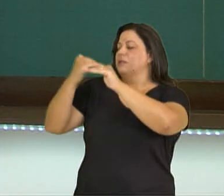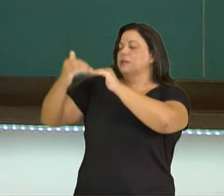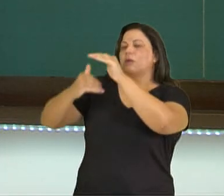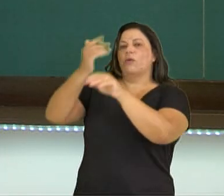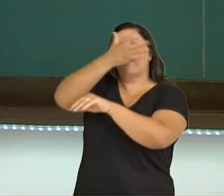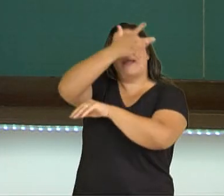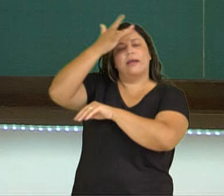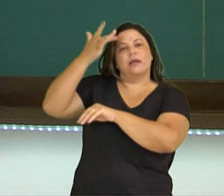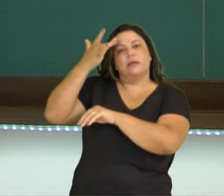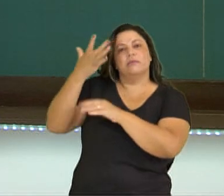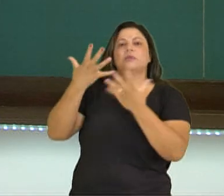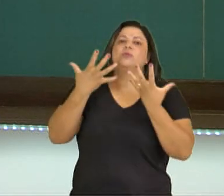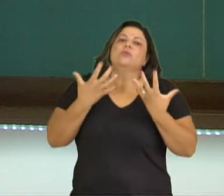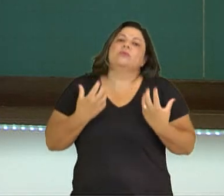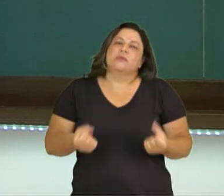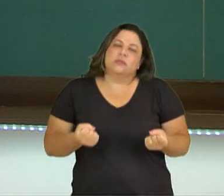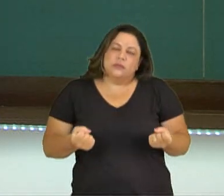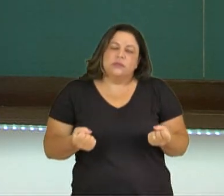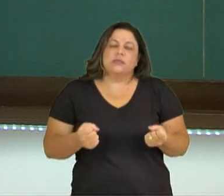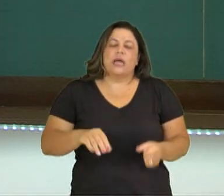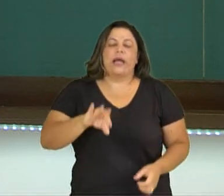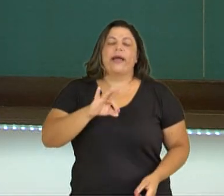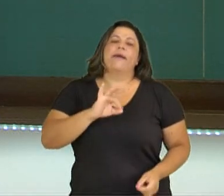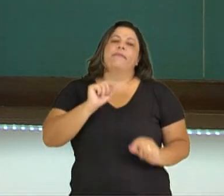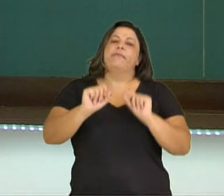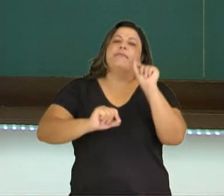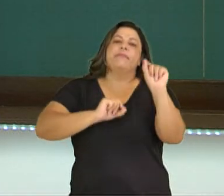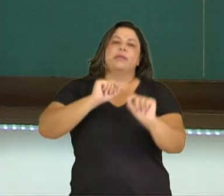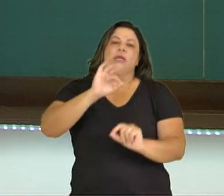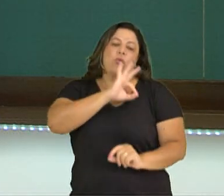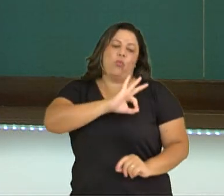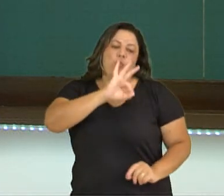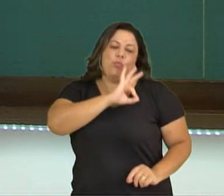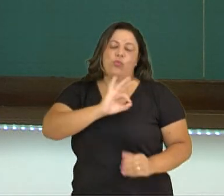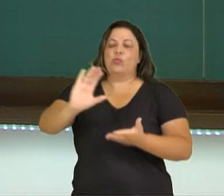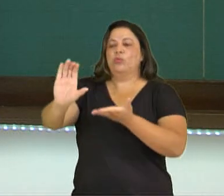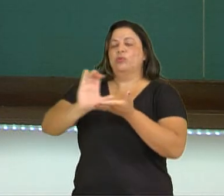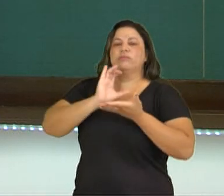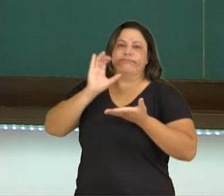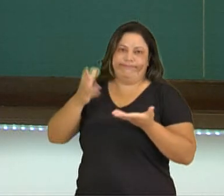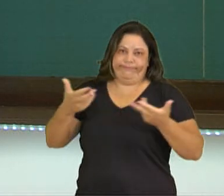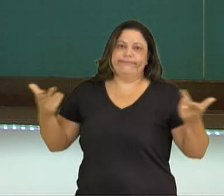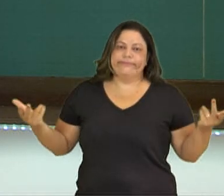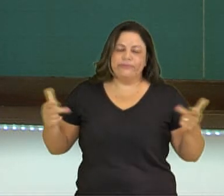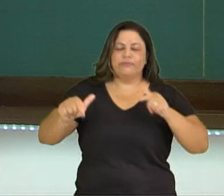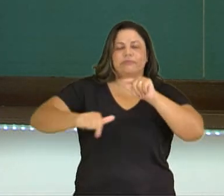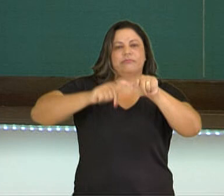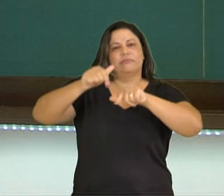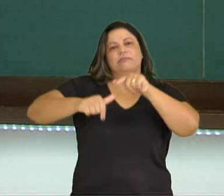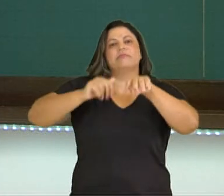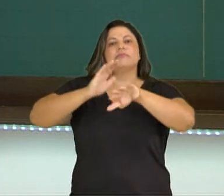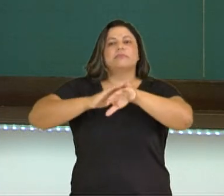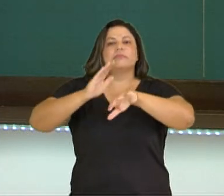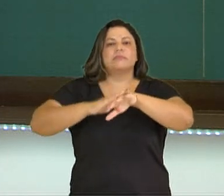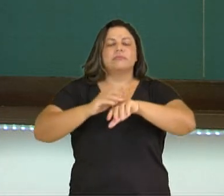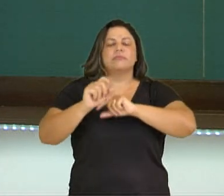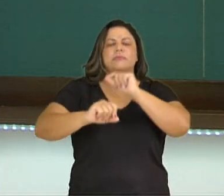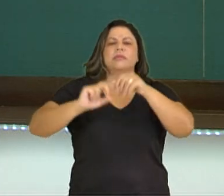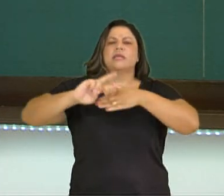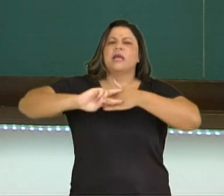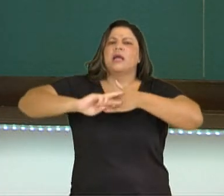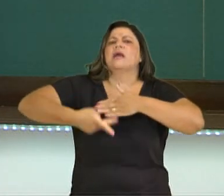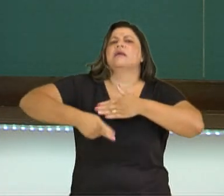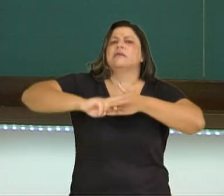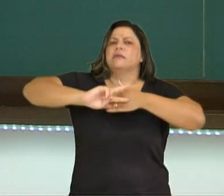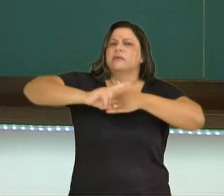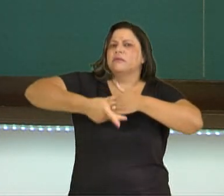pessoas recebem um determinado valor para esse trabalho que elas realizam, certo? E qual é a consequência? O